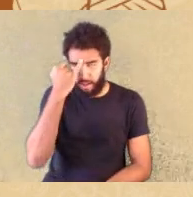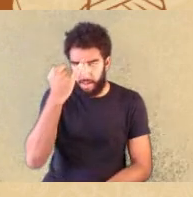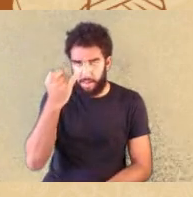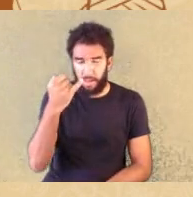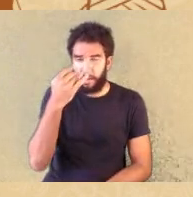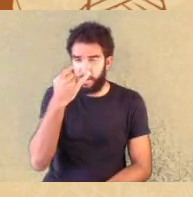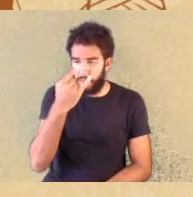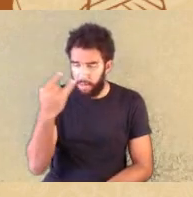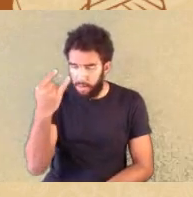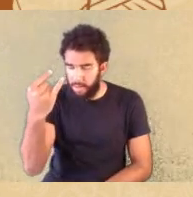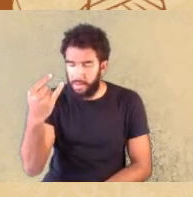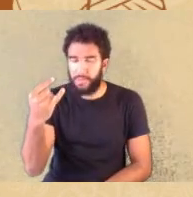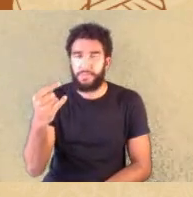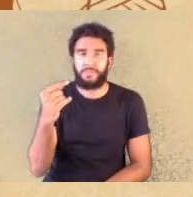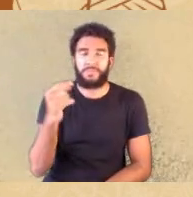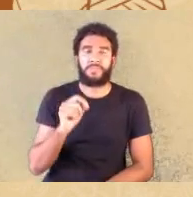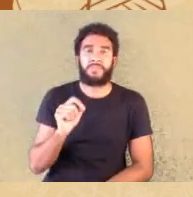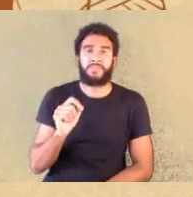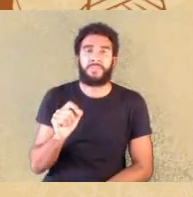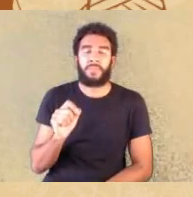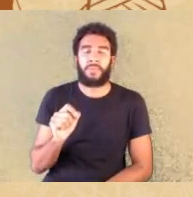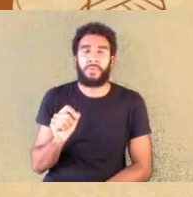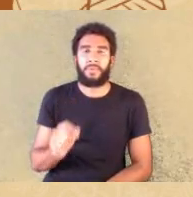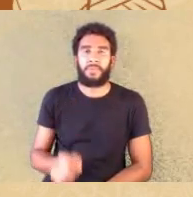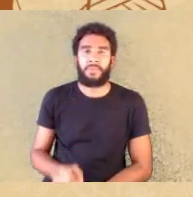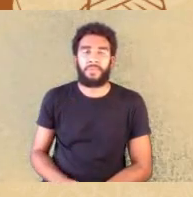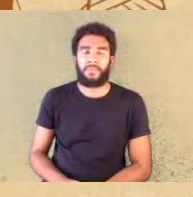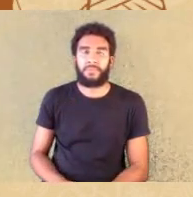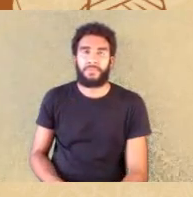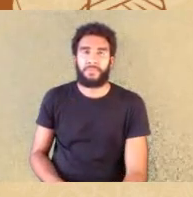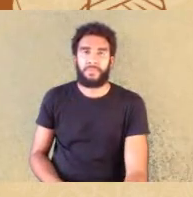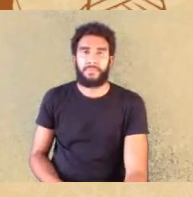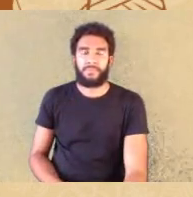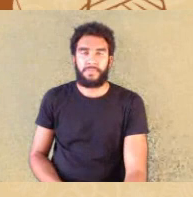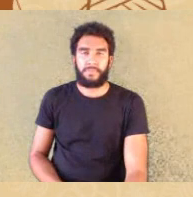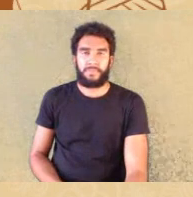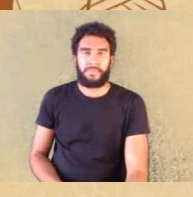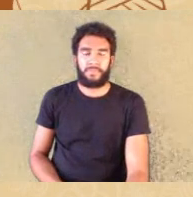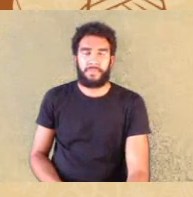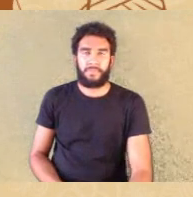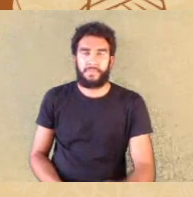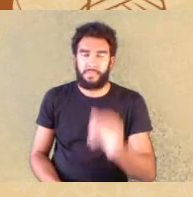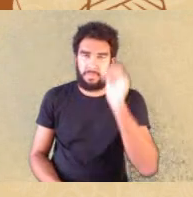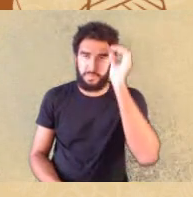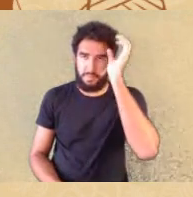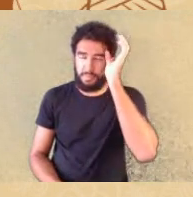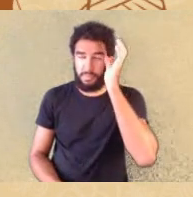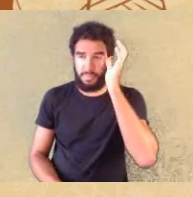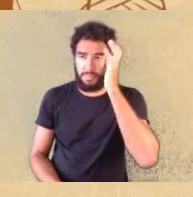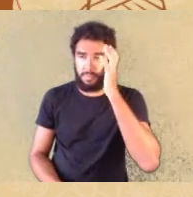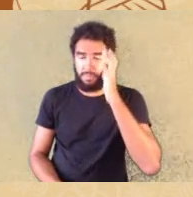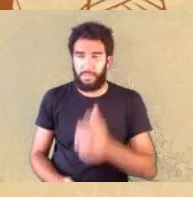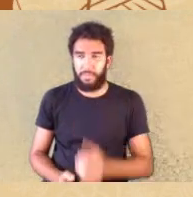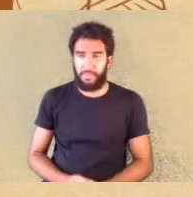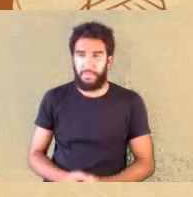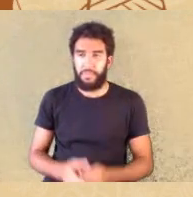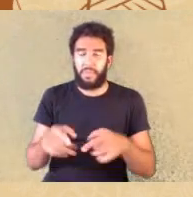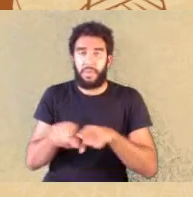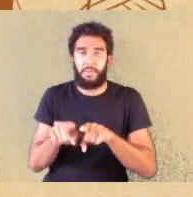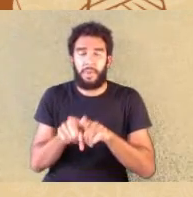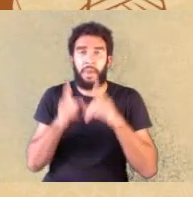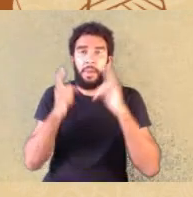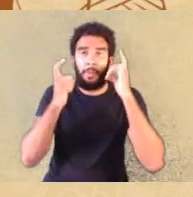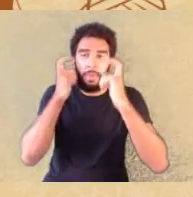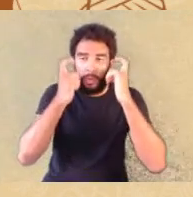da sexualidade, a gente achou mais relevante, tá? Por vários fatores, principalmente preocupados com as colegas